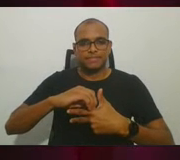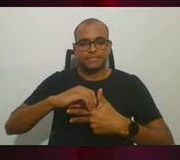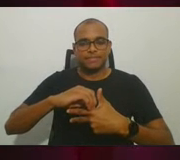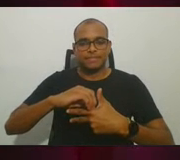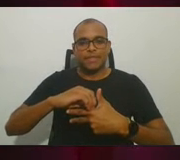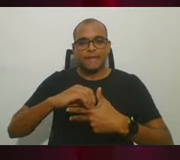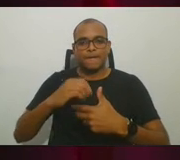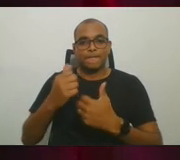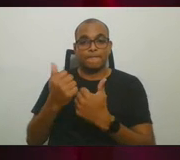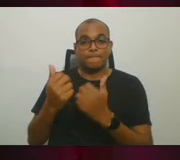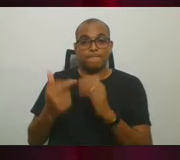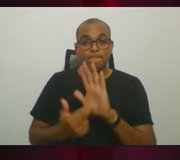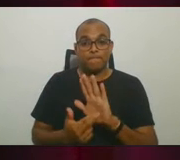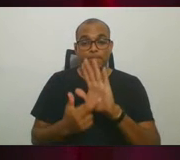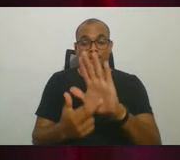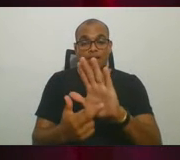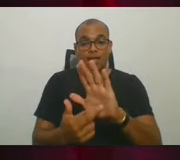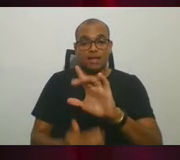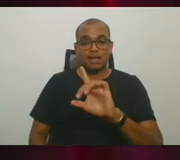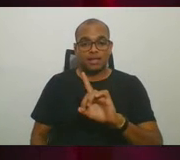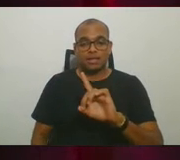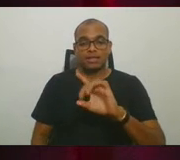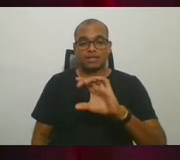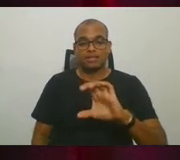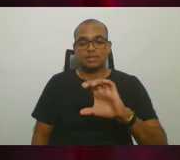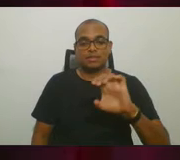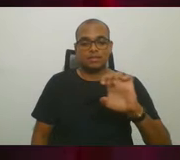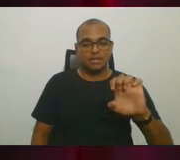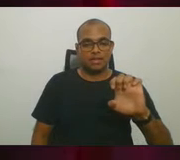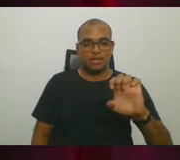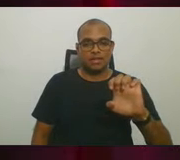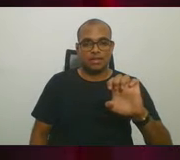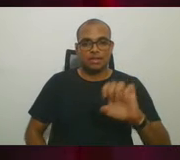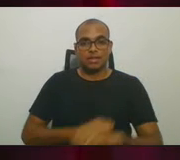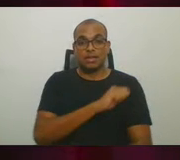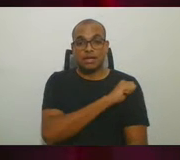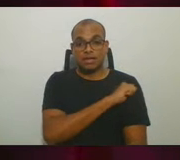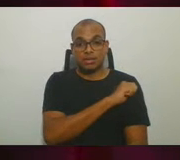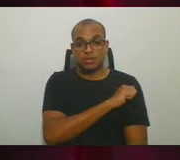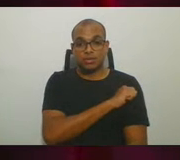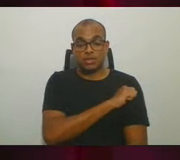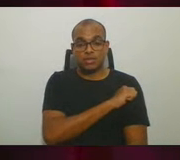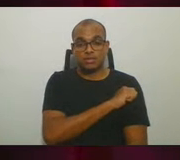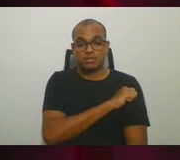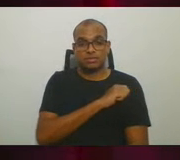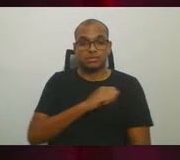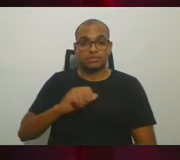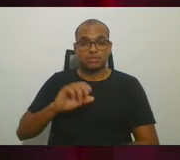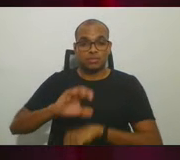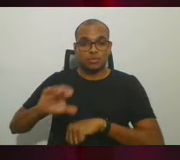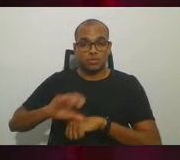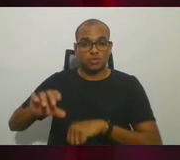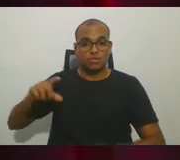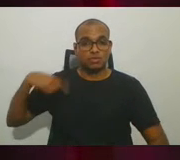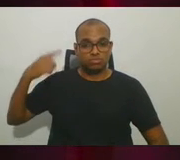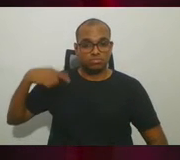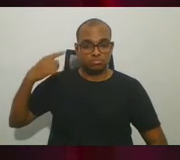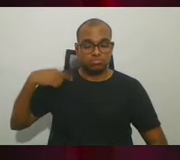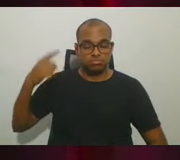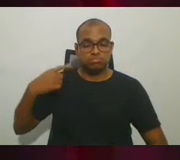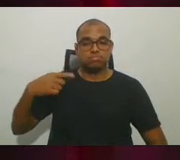representando o DCE, está a acadêmica de Direito. Convidamos ao palco Natana